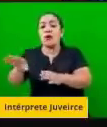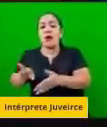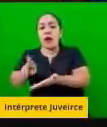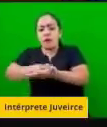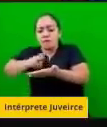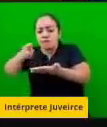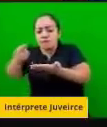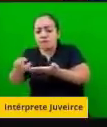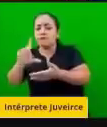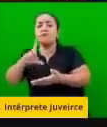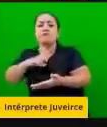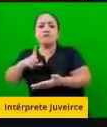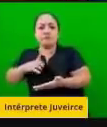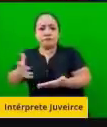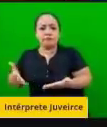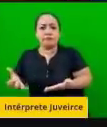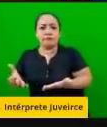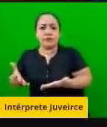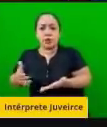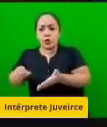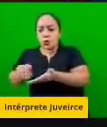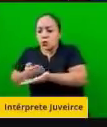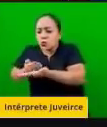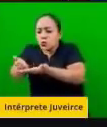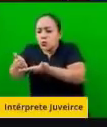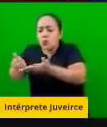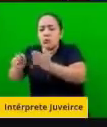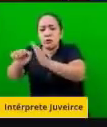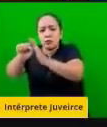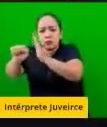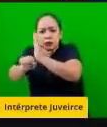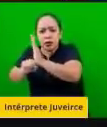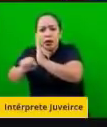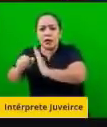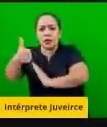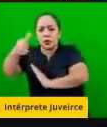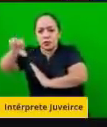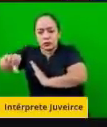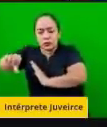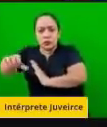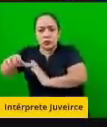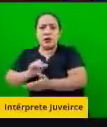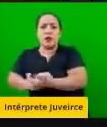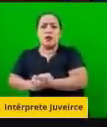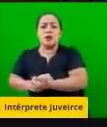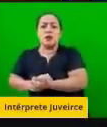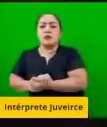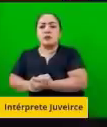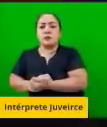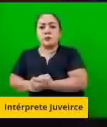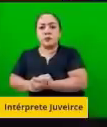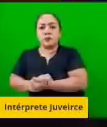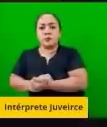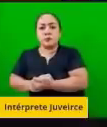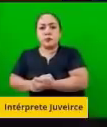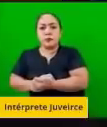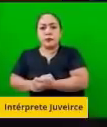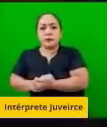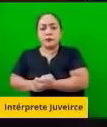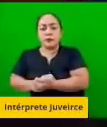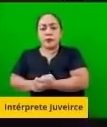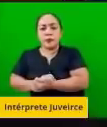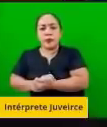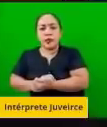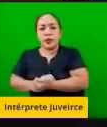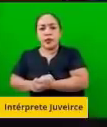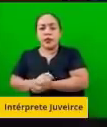no começo do século XIX, desculpa, e eu posso também trabalhar com esse tipo de documentação no período